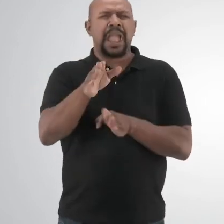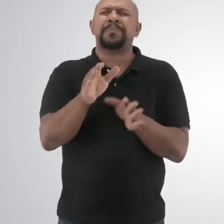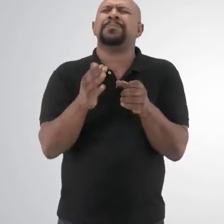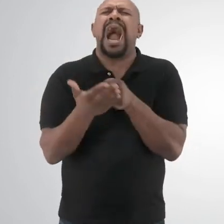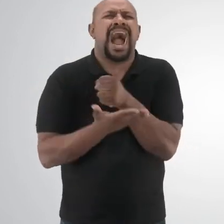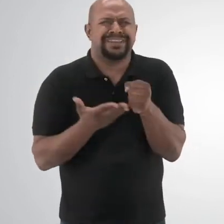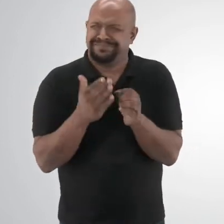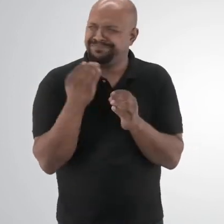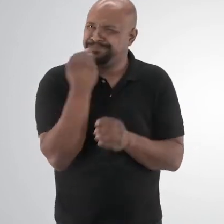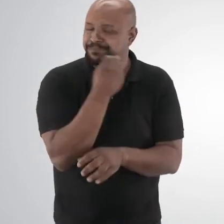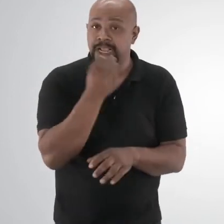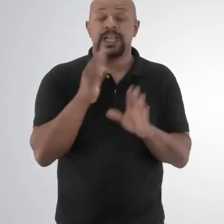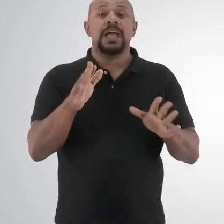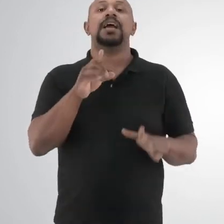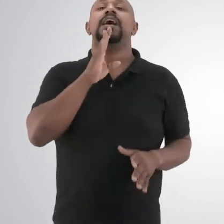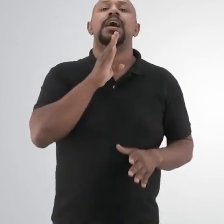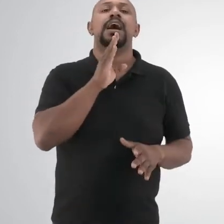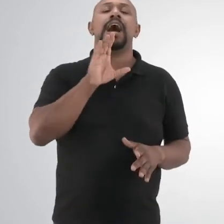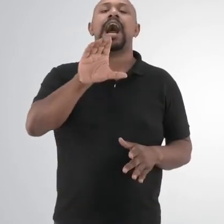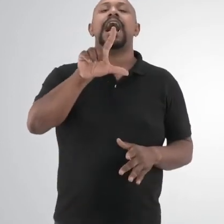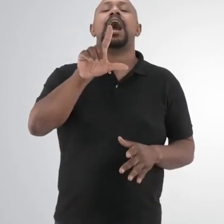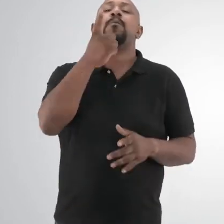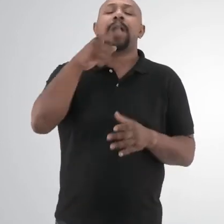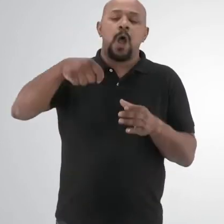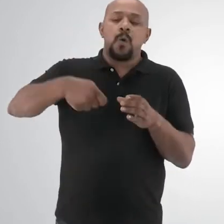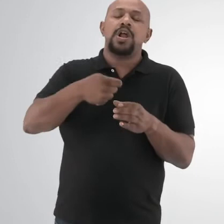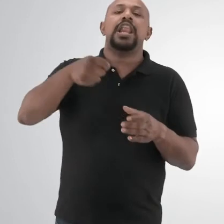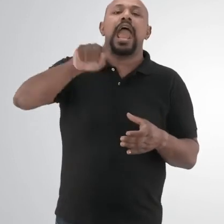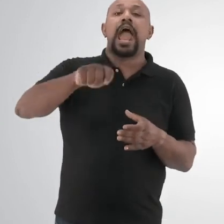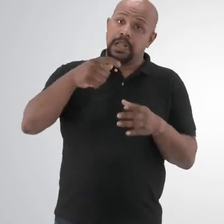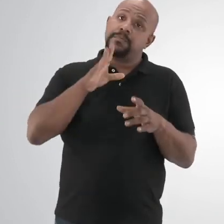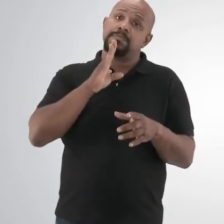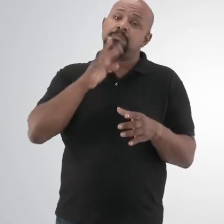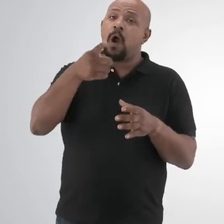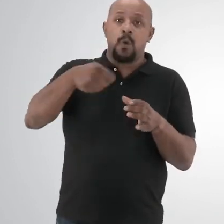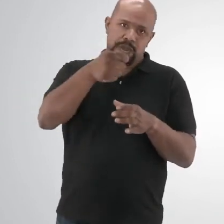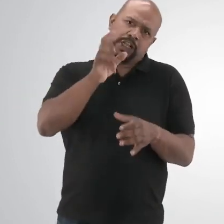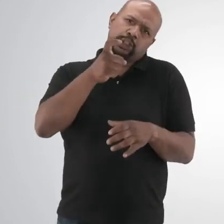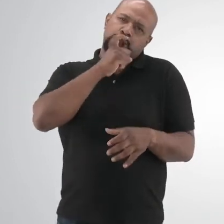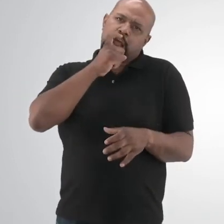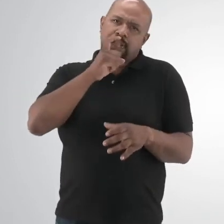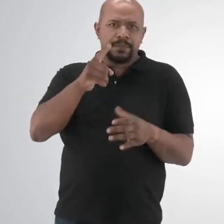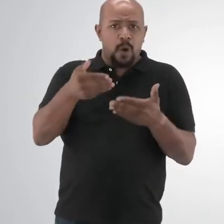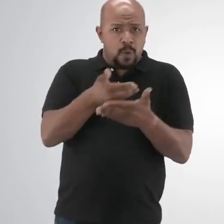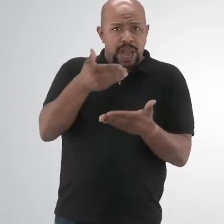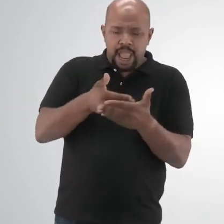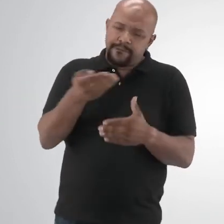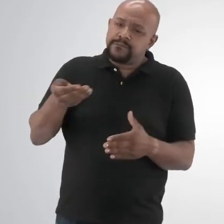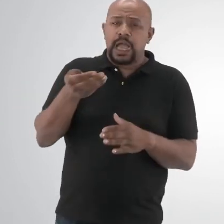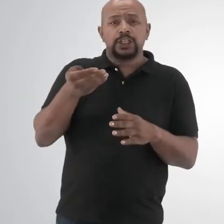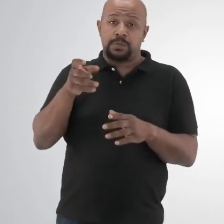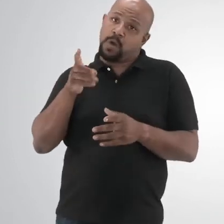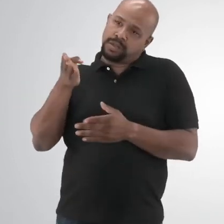e basiquíssima é a colher. Mostra uma colher de Uma sopa. colher de sopa. A colher em si já é geladinha. Mas se você